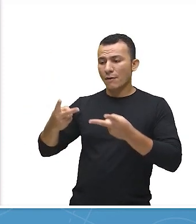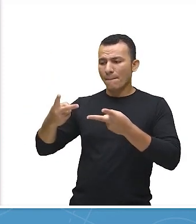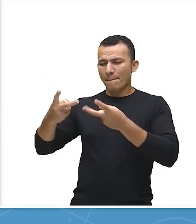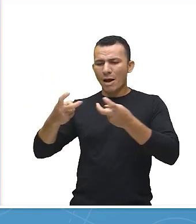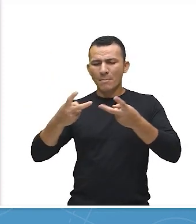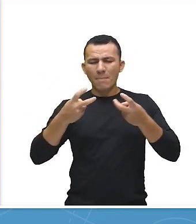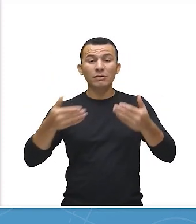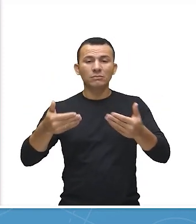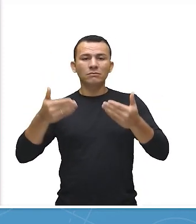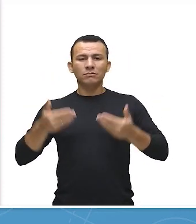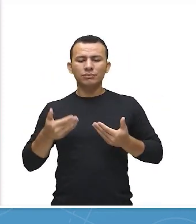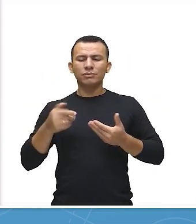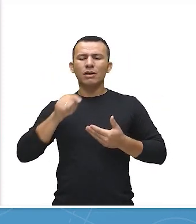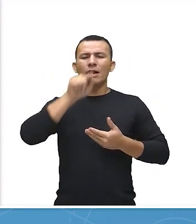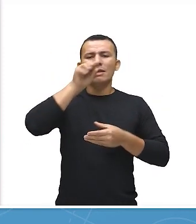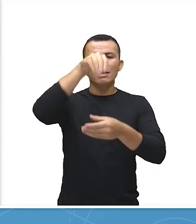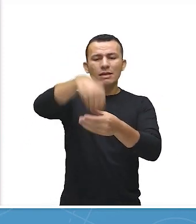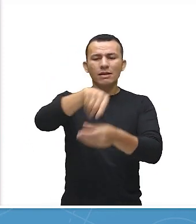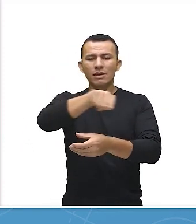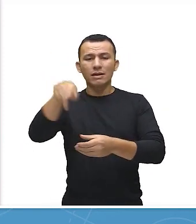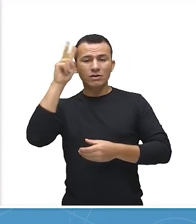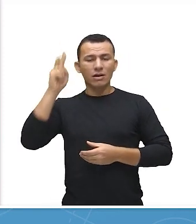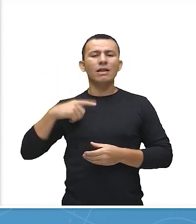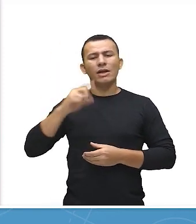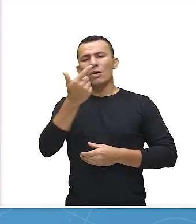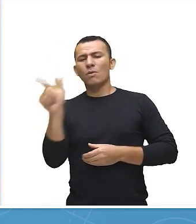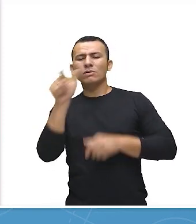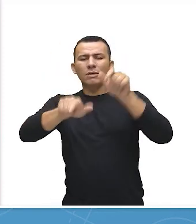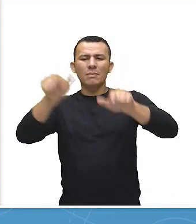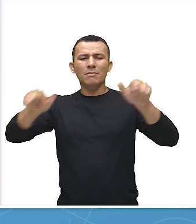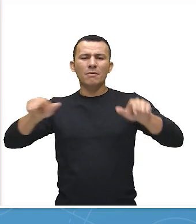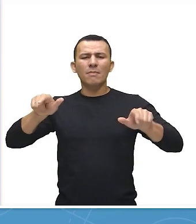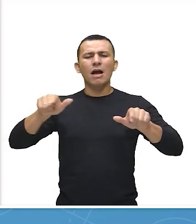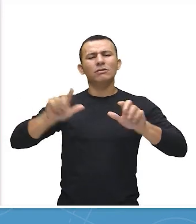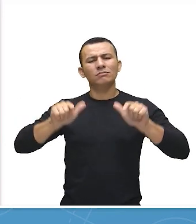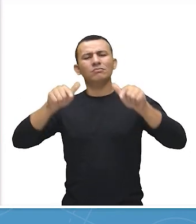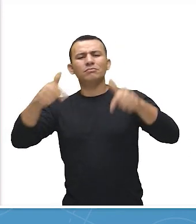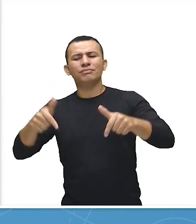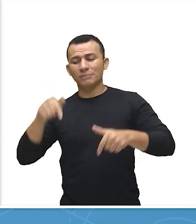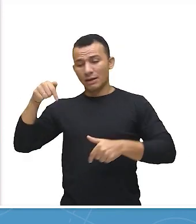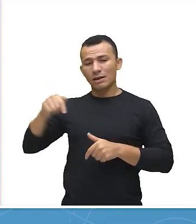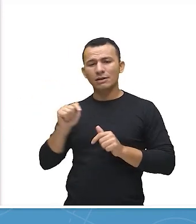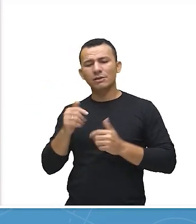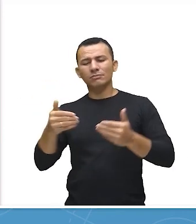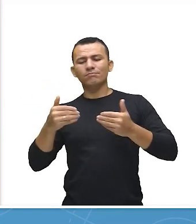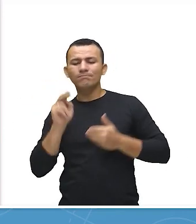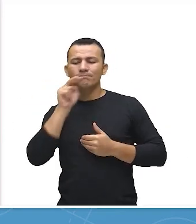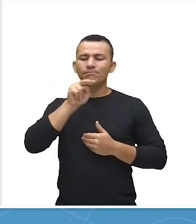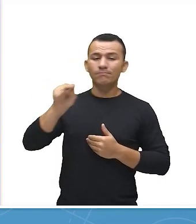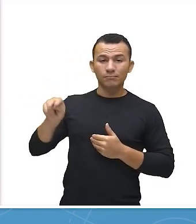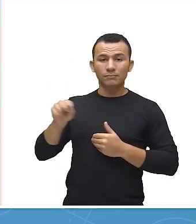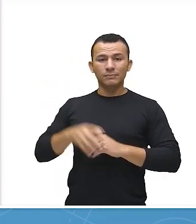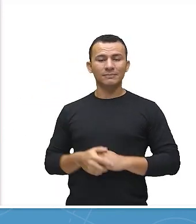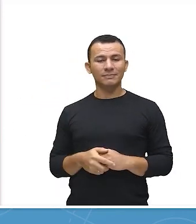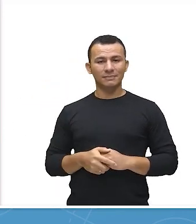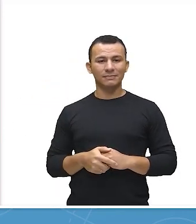eu mostrei para vocês, não pode ser a letra A, porque ele não é narrador personagem, e mesmo assim estaria incorreto, como sendo eu,